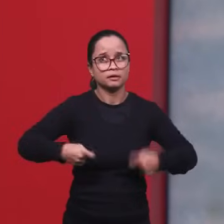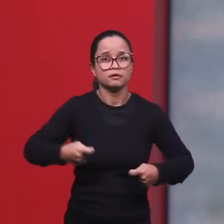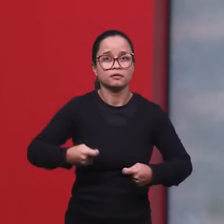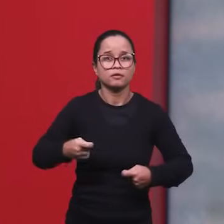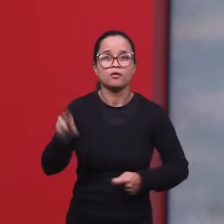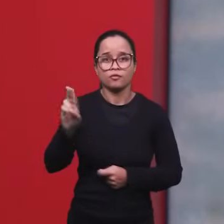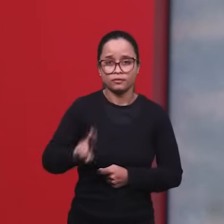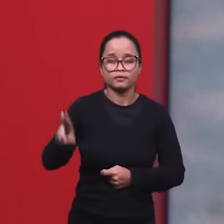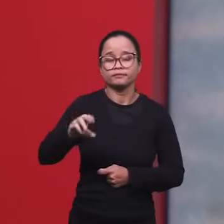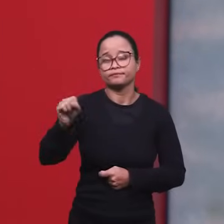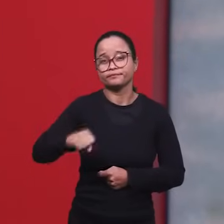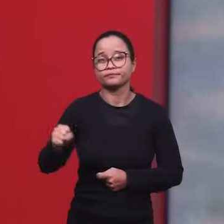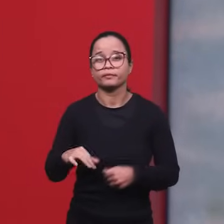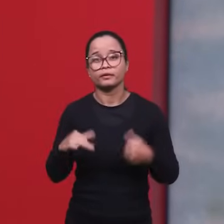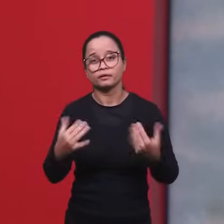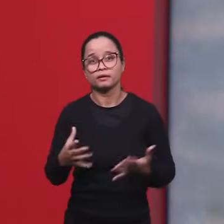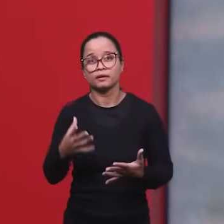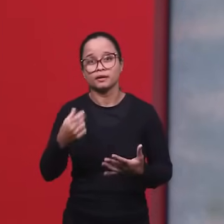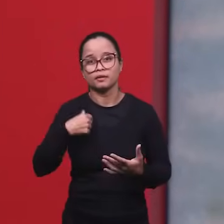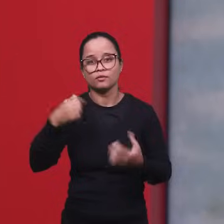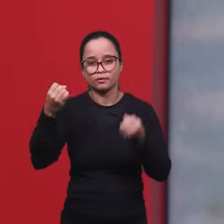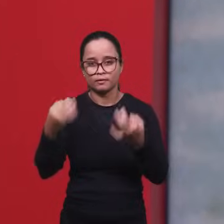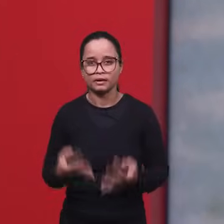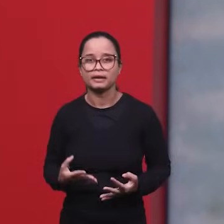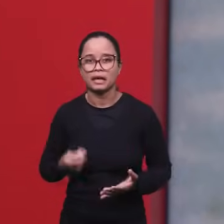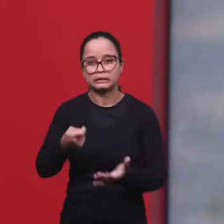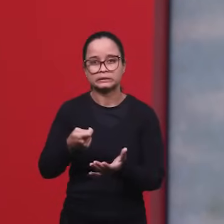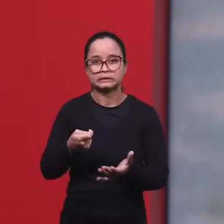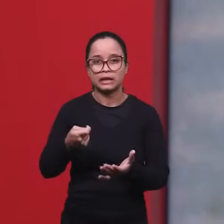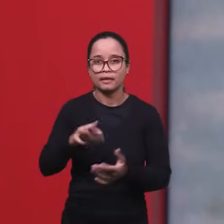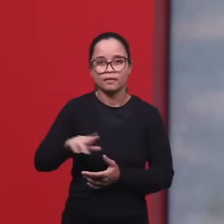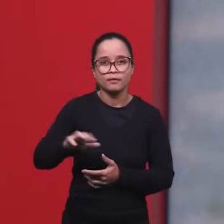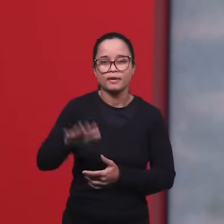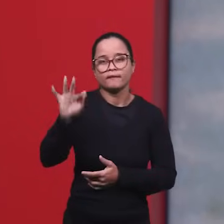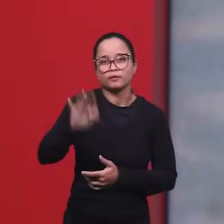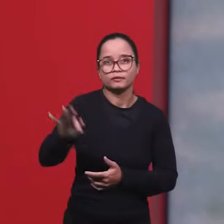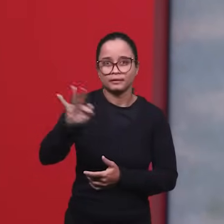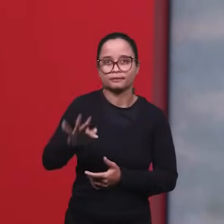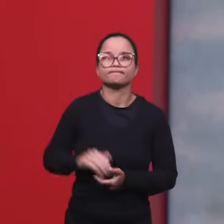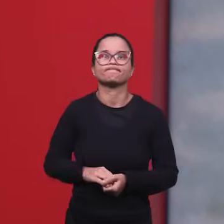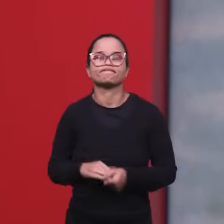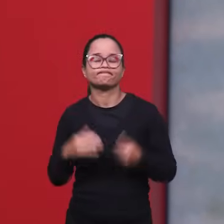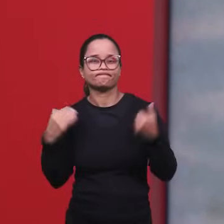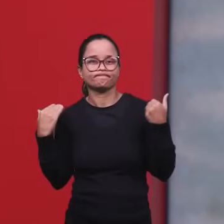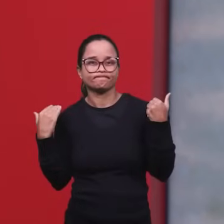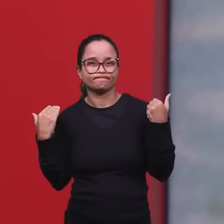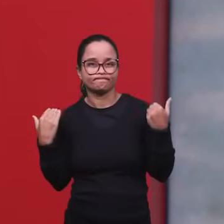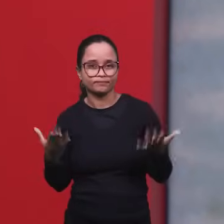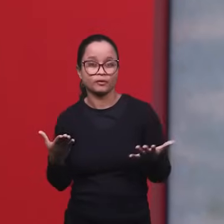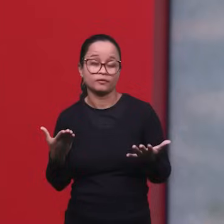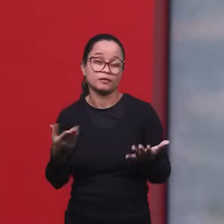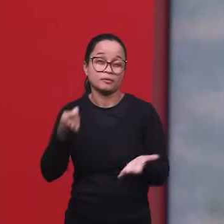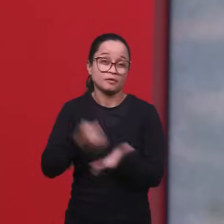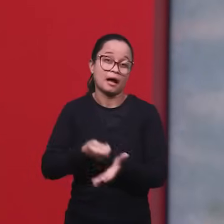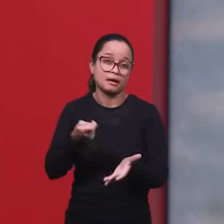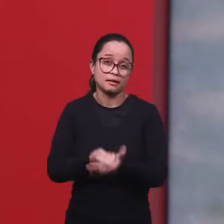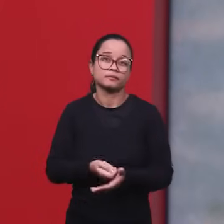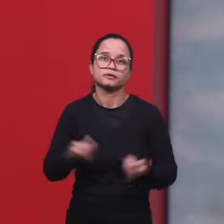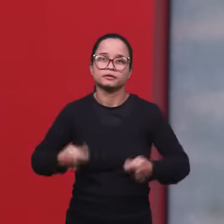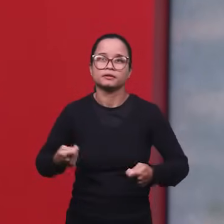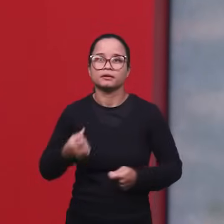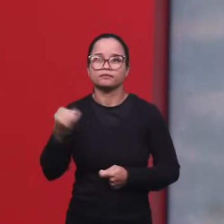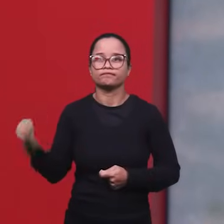usar. E assim, e como eu disse, é obrigação, não é faculdade contribuir. Né? Então, assim, acho que é muito,